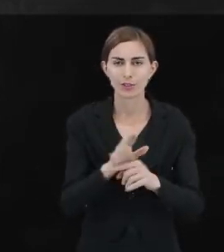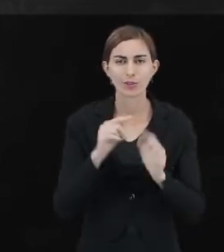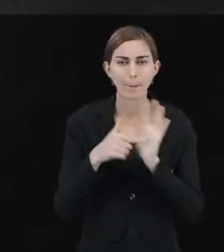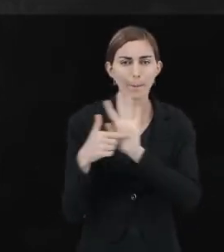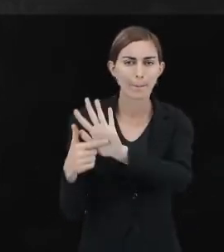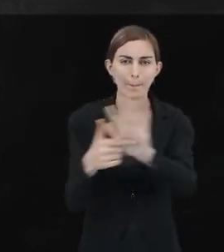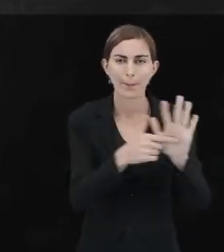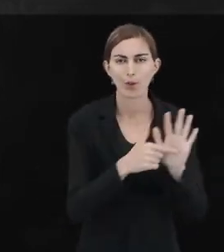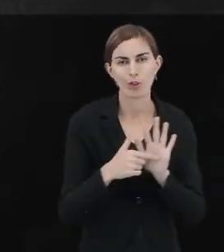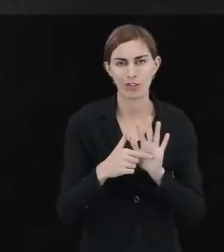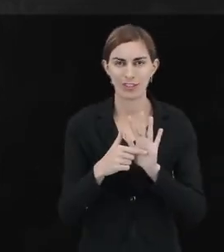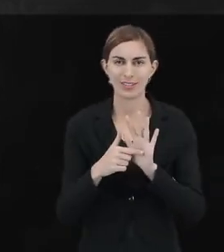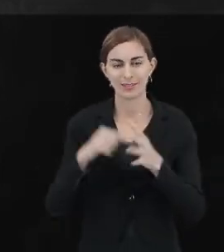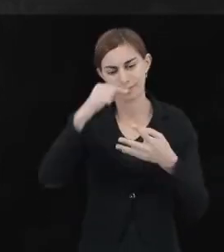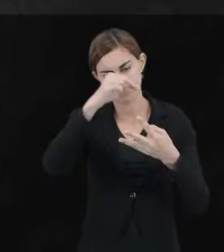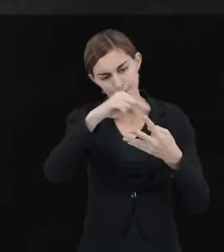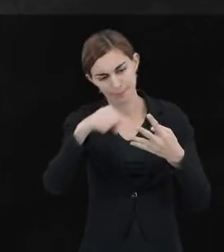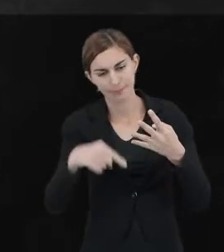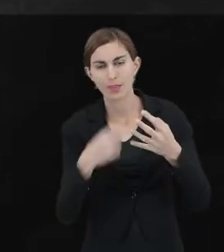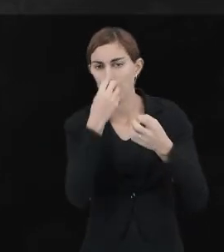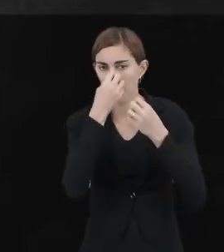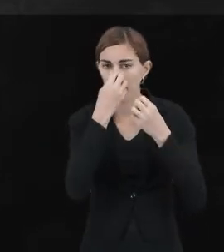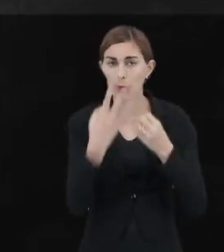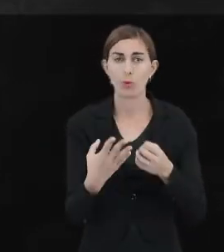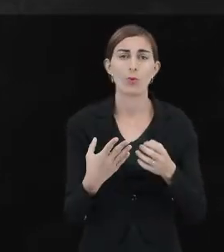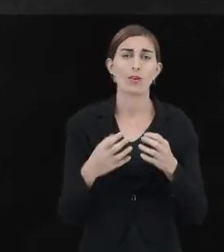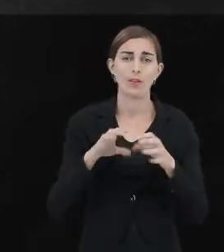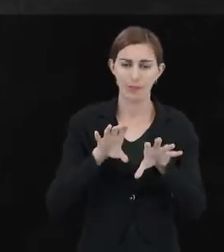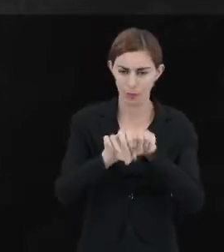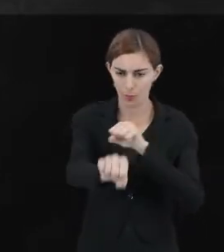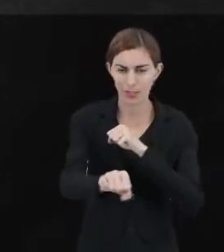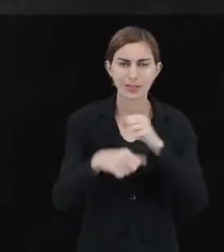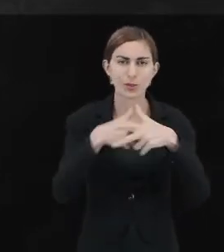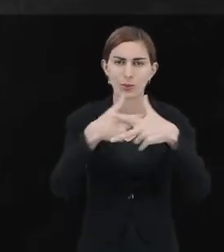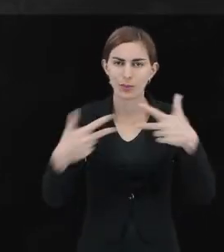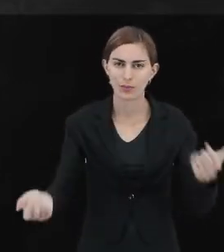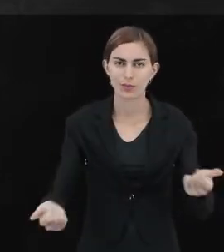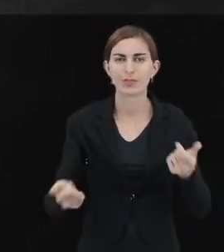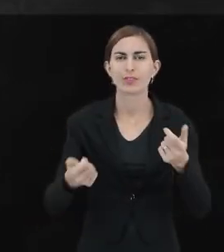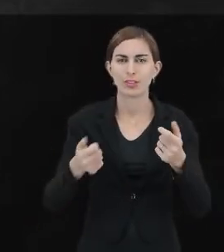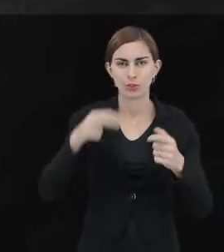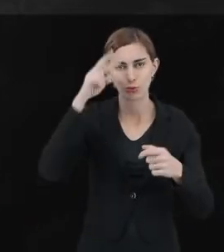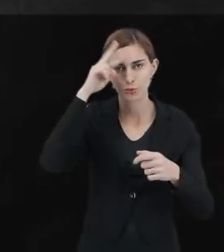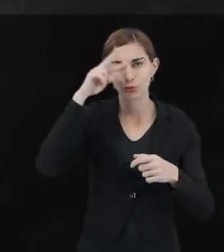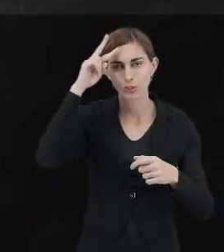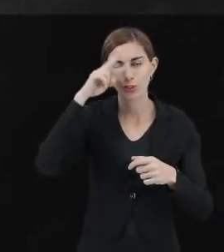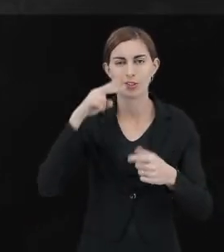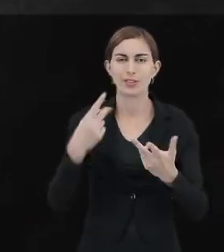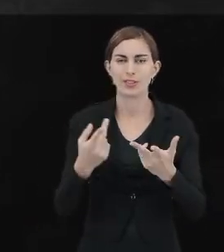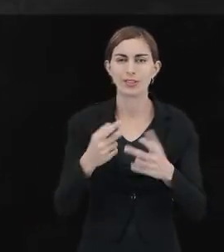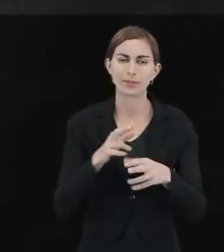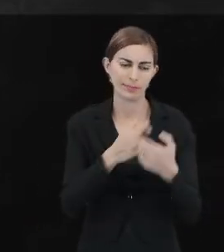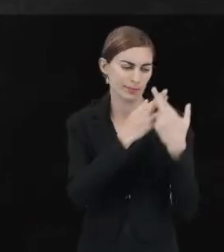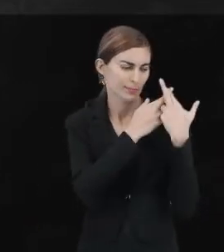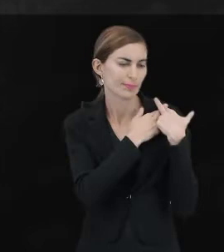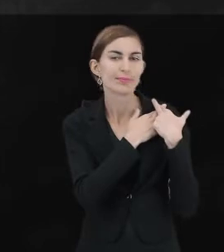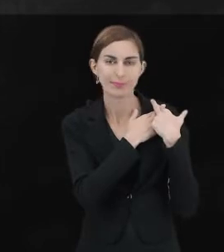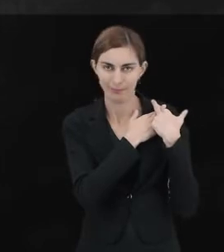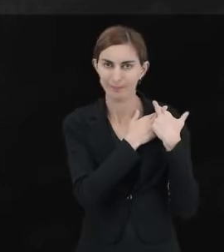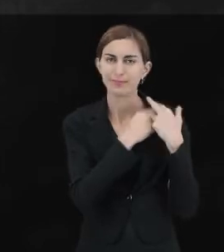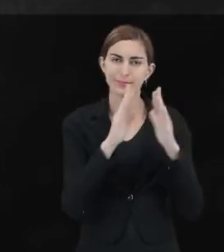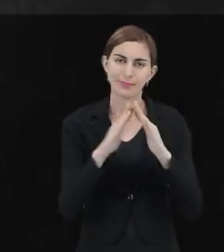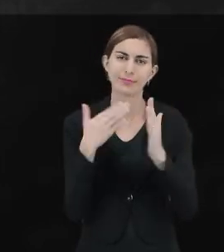os indicadores de uma boa formação, qualificando as funções sociais e históricas que são de